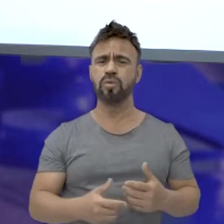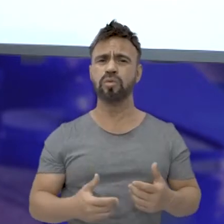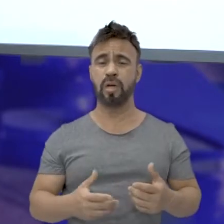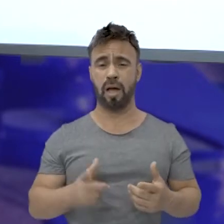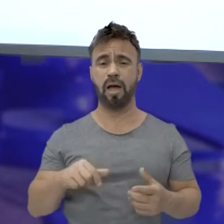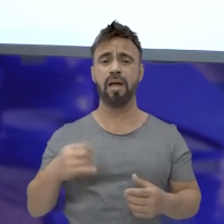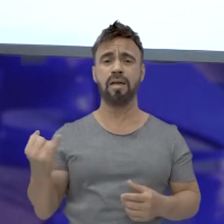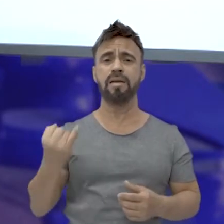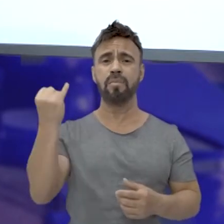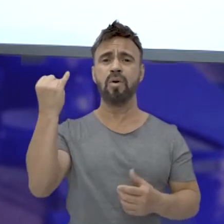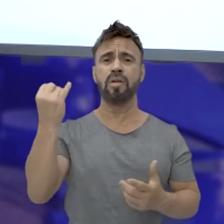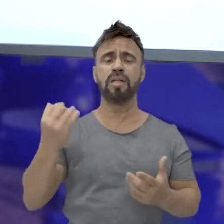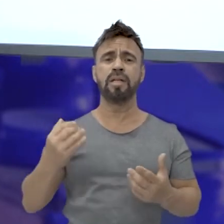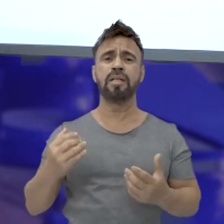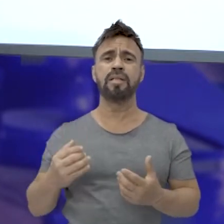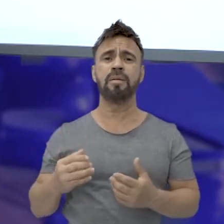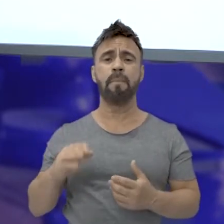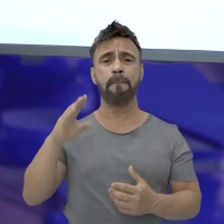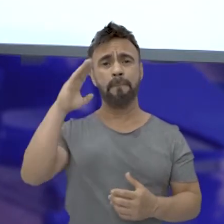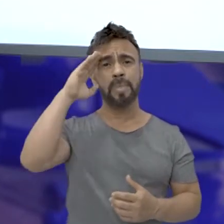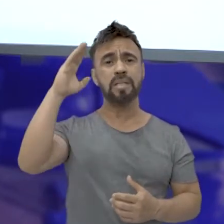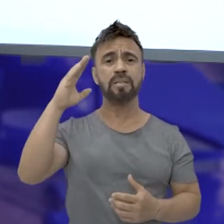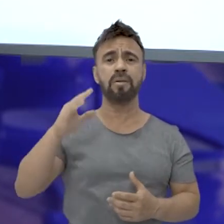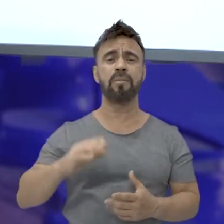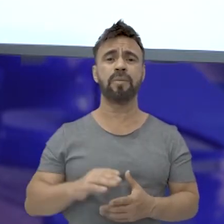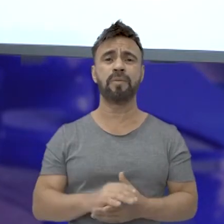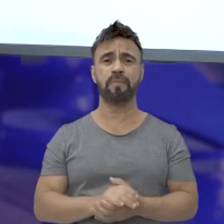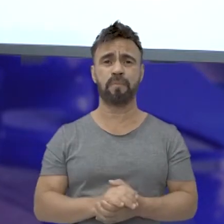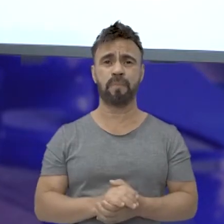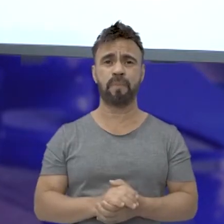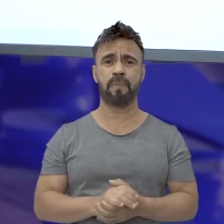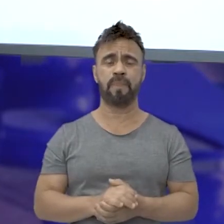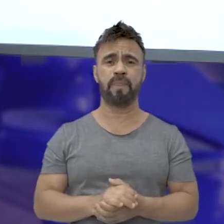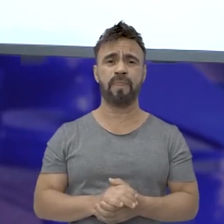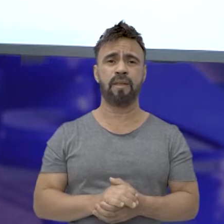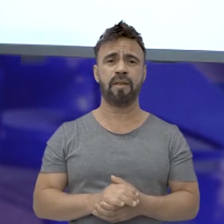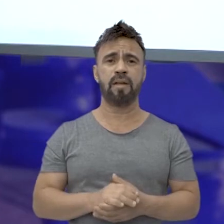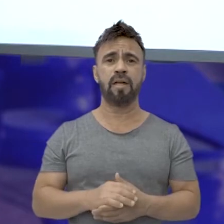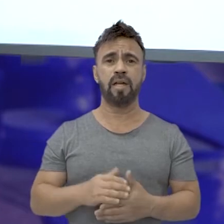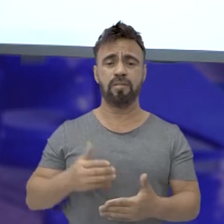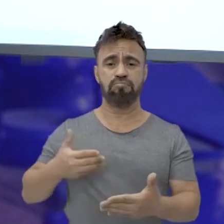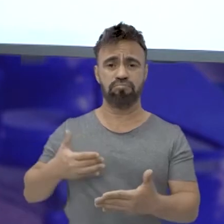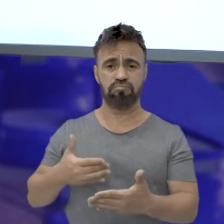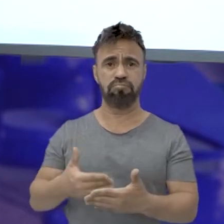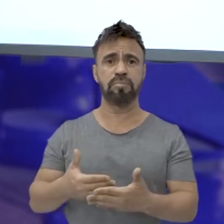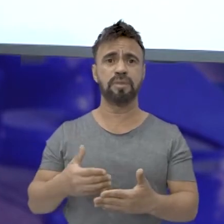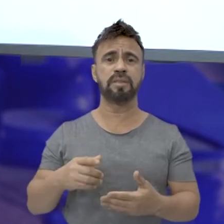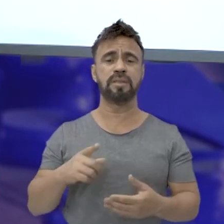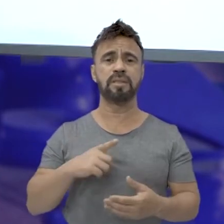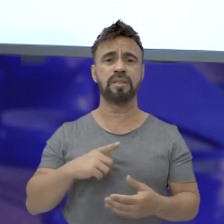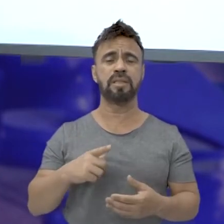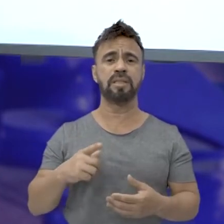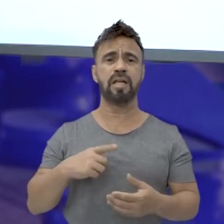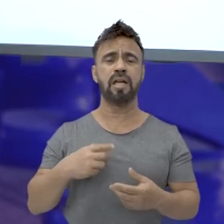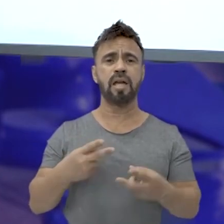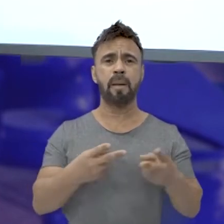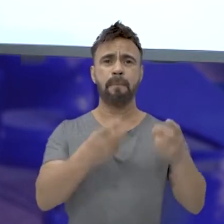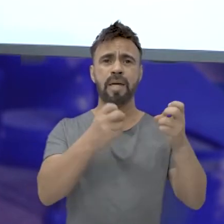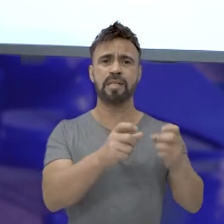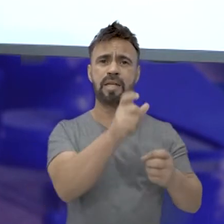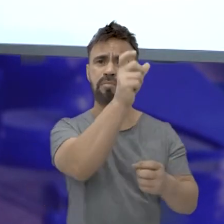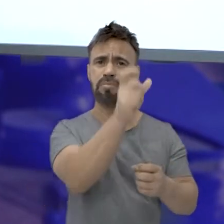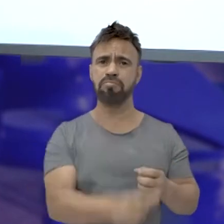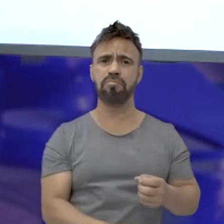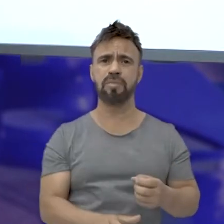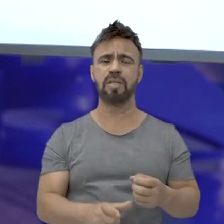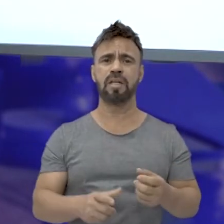muito importante, principalmente nos dias atuais, porque nos ajuda a perceber o outro do jeito que ele é